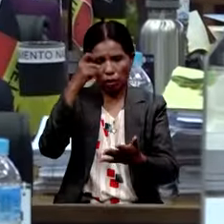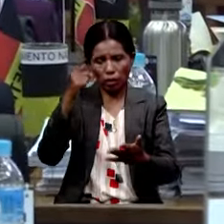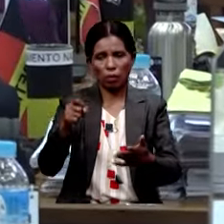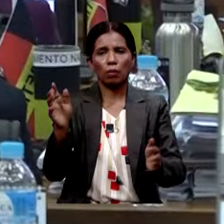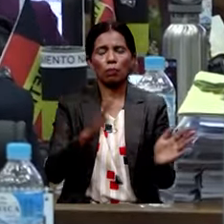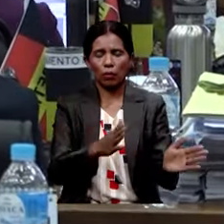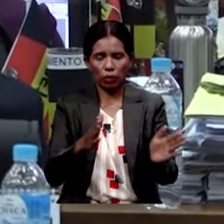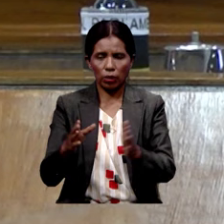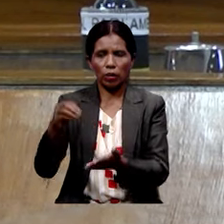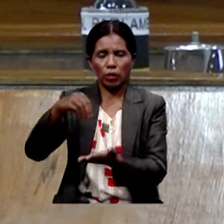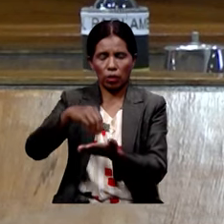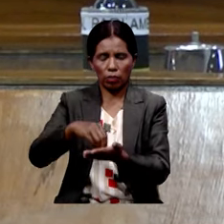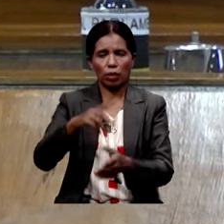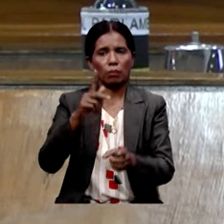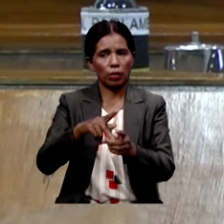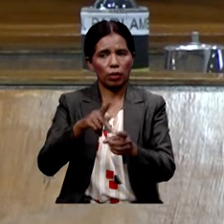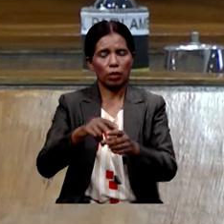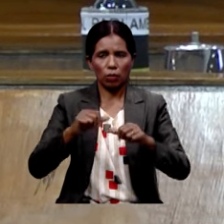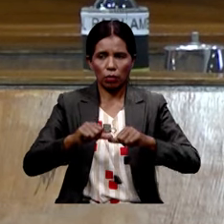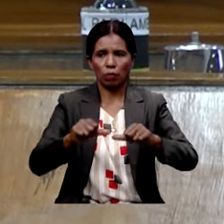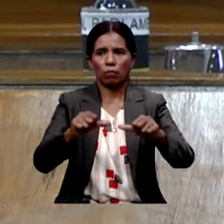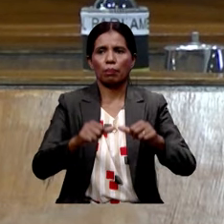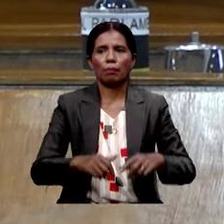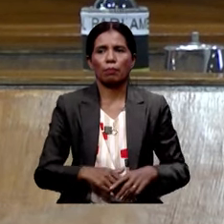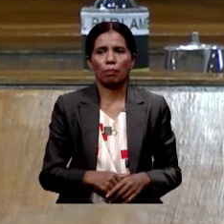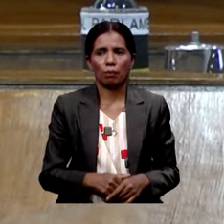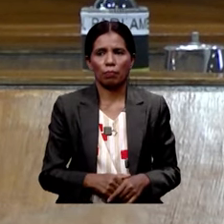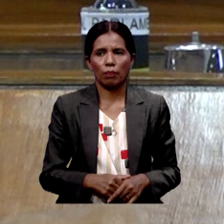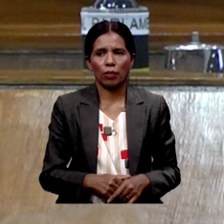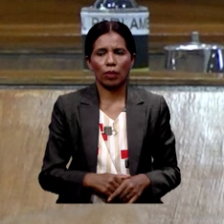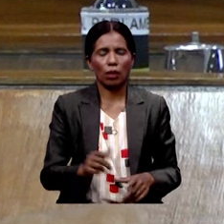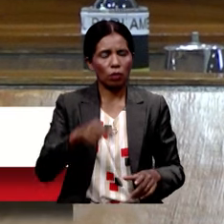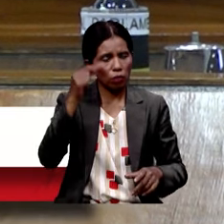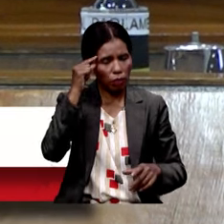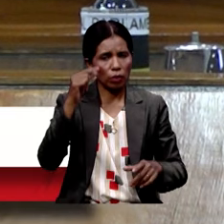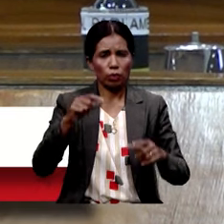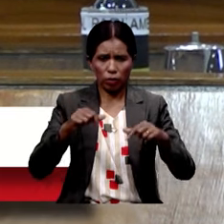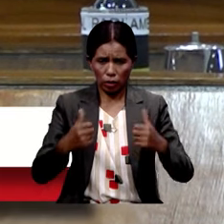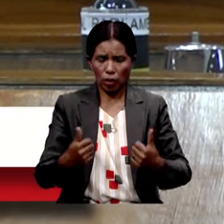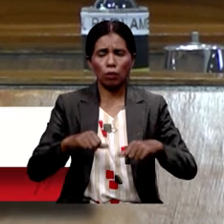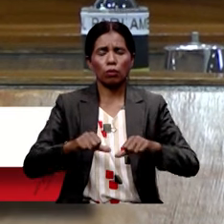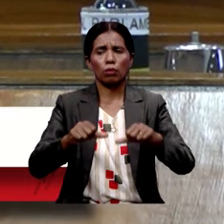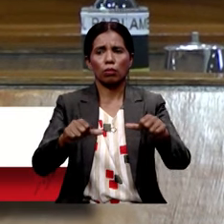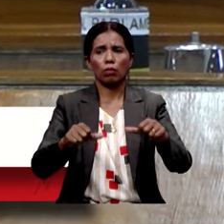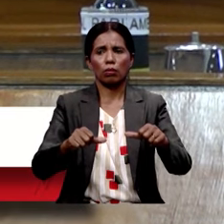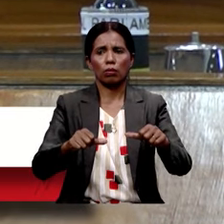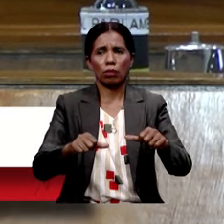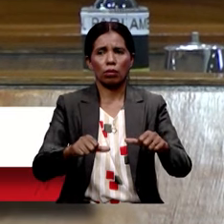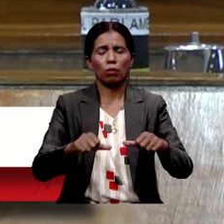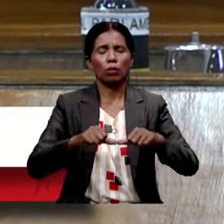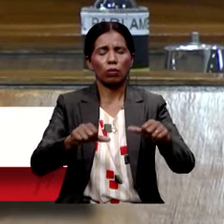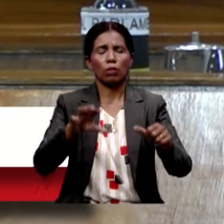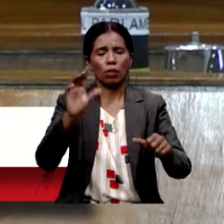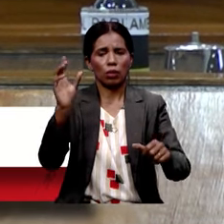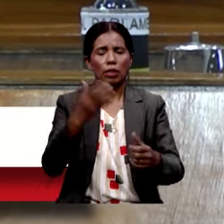processo investimento Greater Sunrise lauhela. Governo continua. Continua obra na beca, governo, oitavo governo,